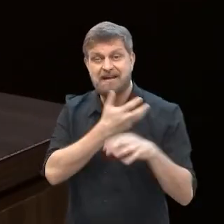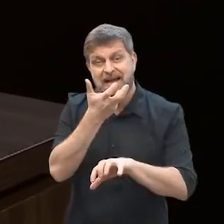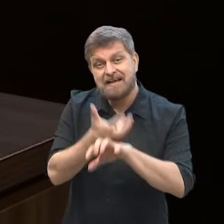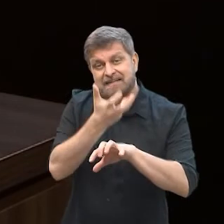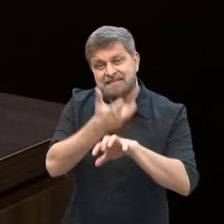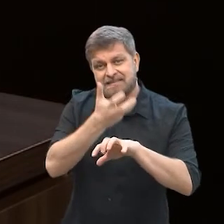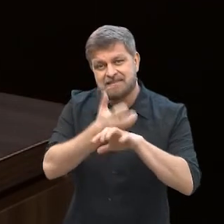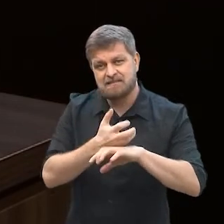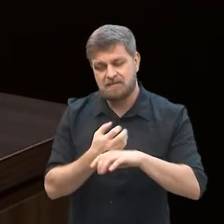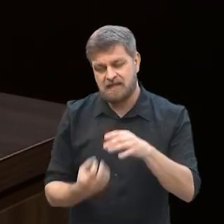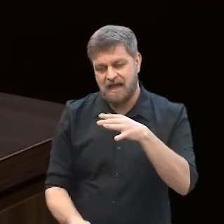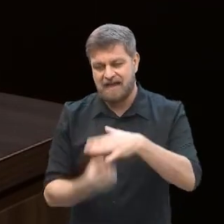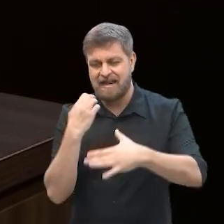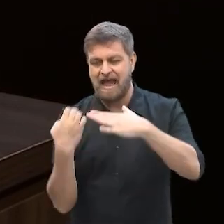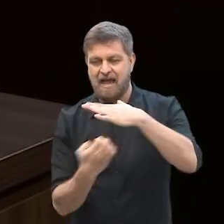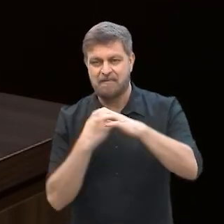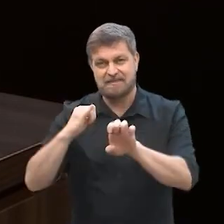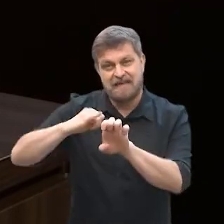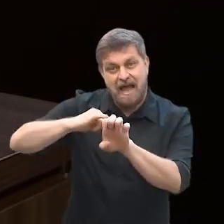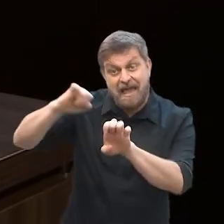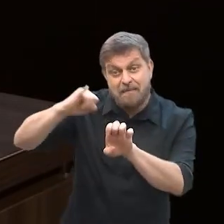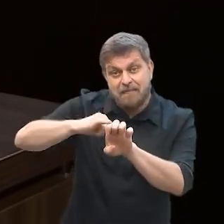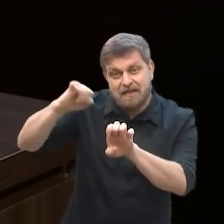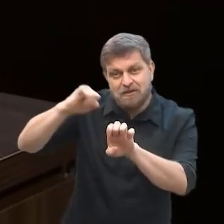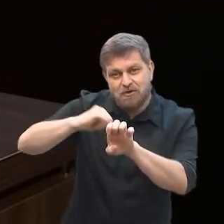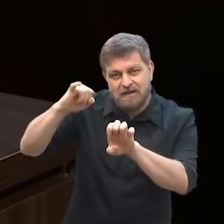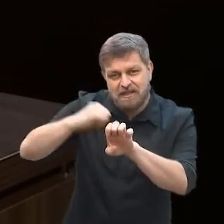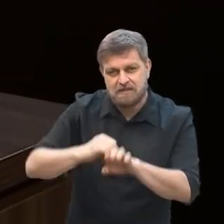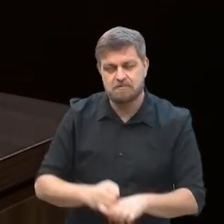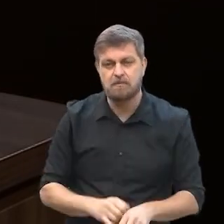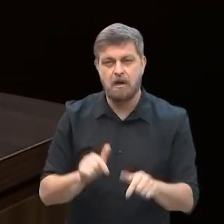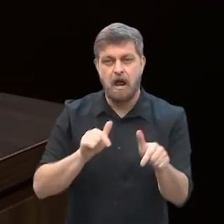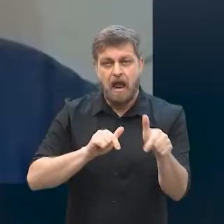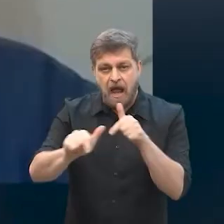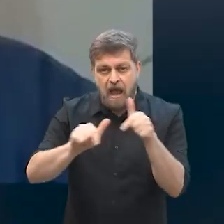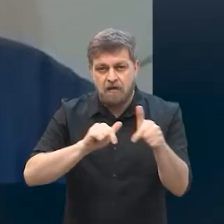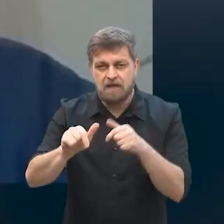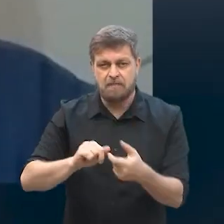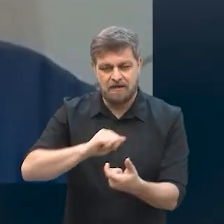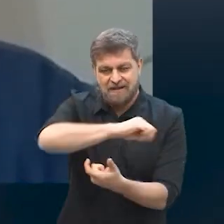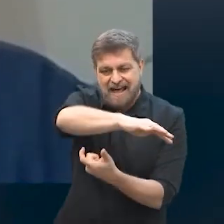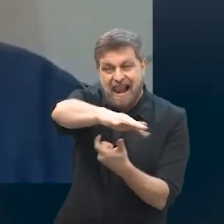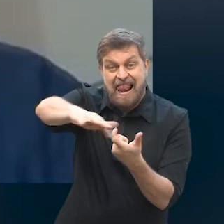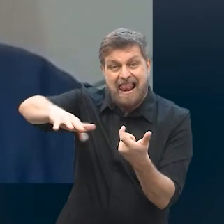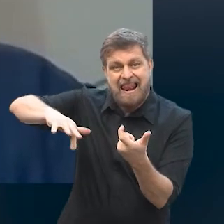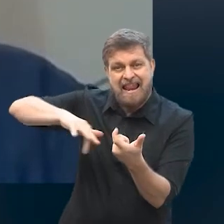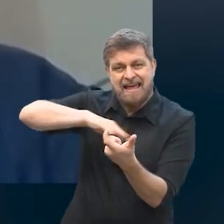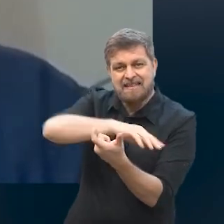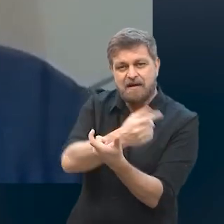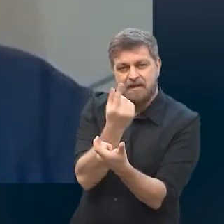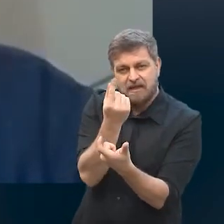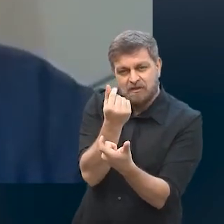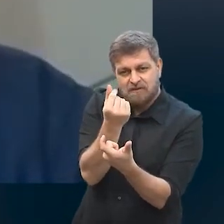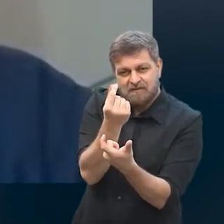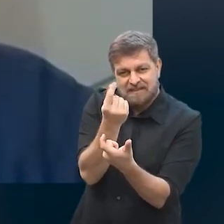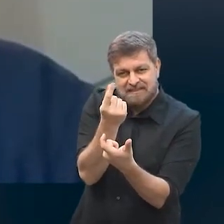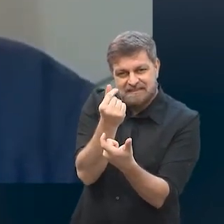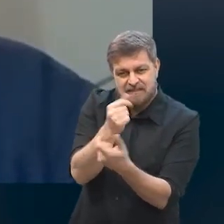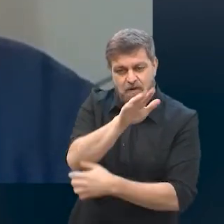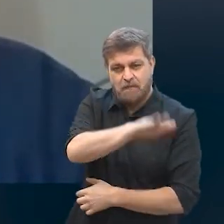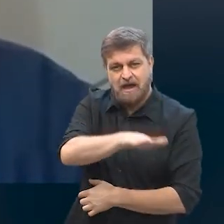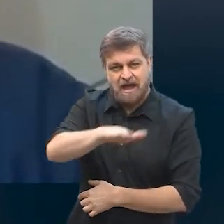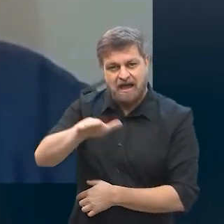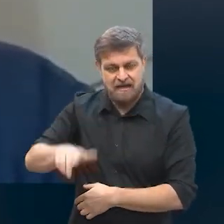de empreendedorismo no ensino médio e eu trabalho também com letramento financeiro para as crianças